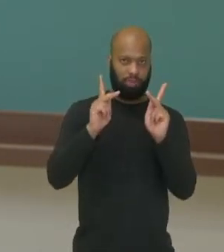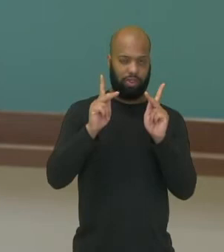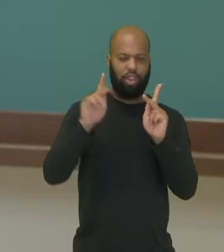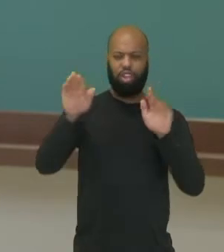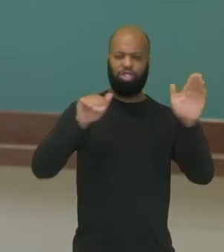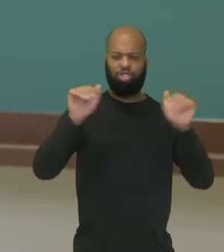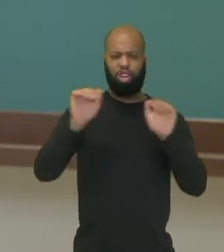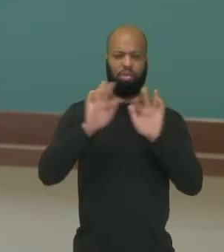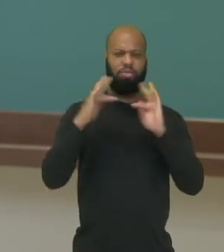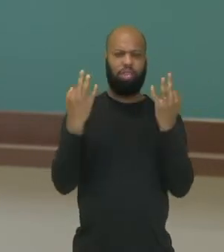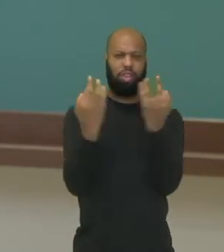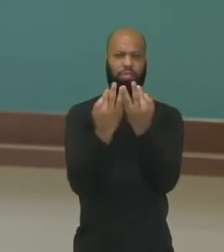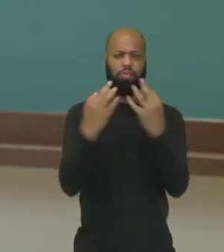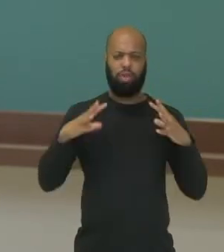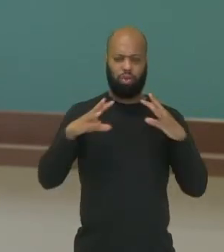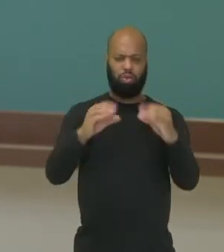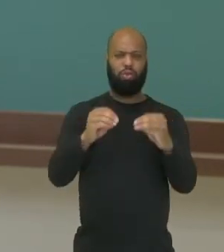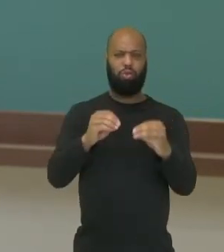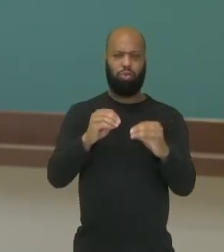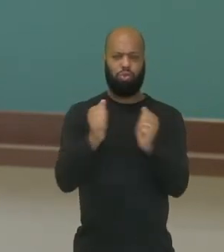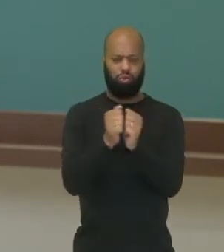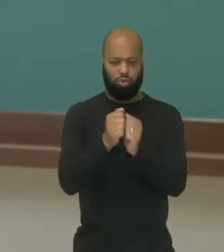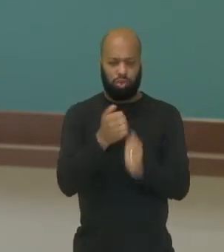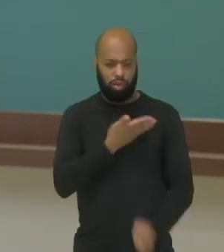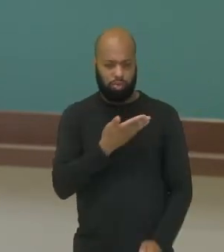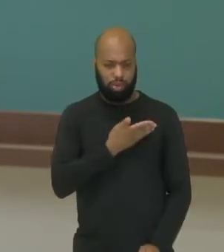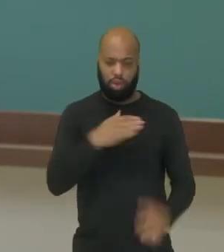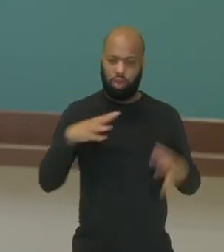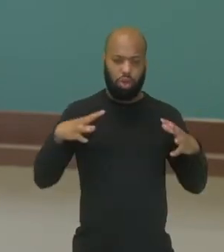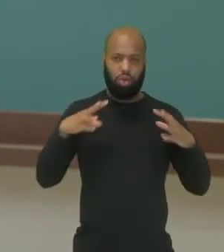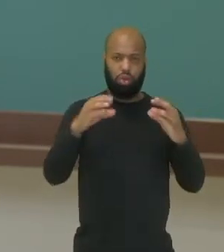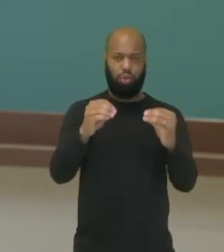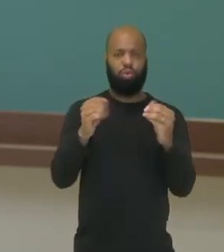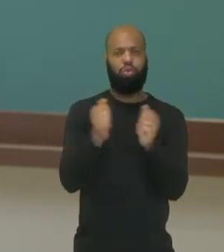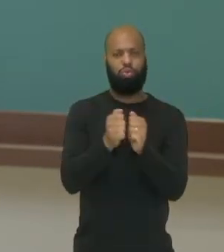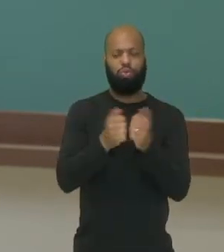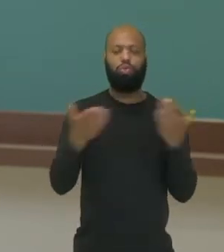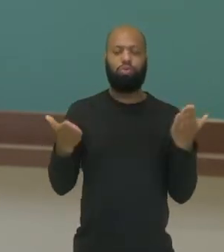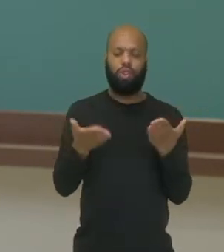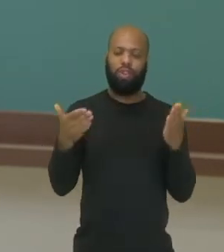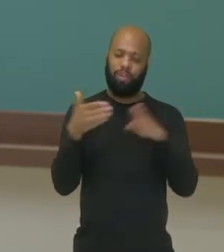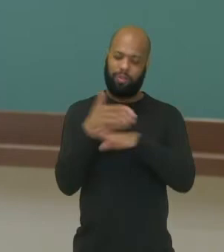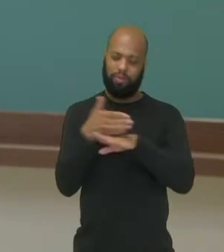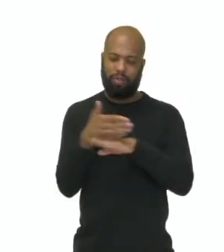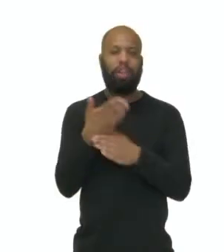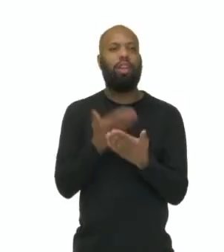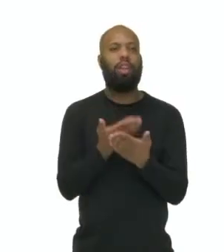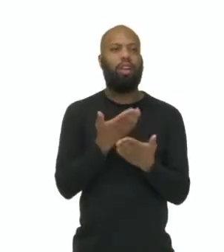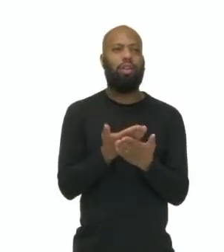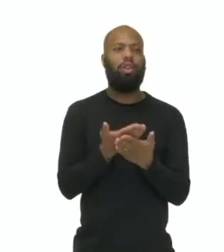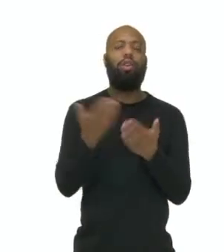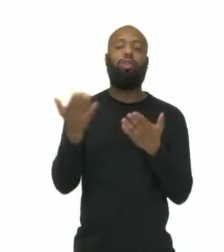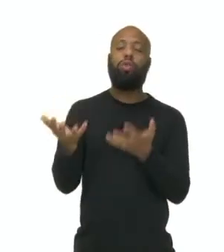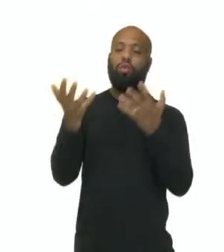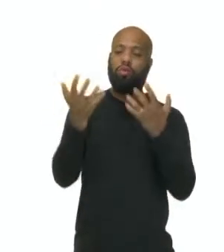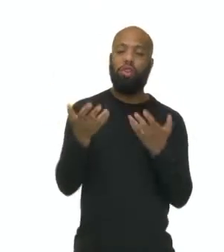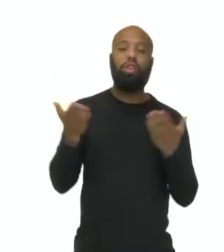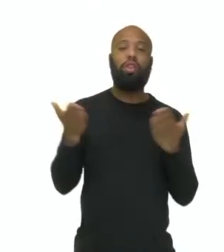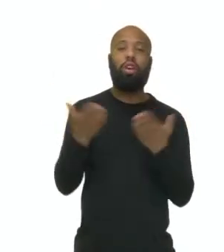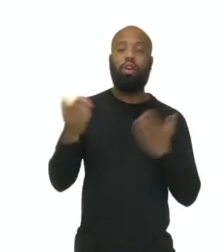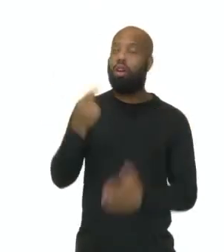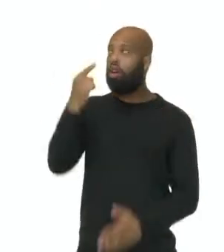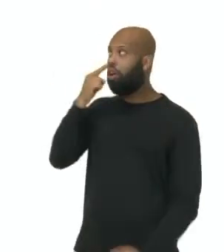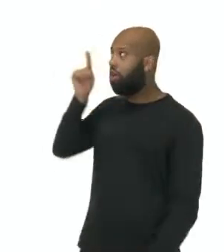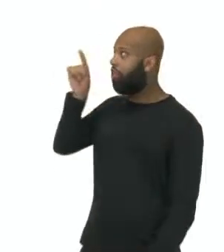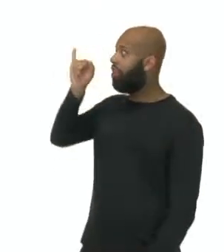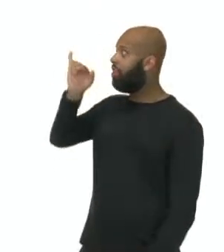a família, tá com um coleguinha aí? Bora lá todo mundo participar, então. Quero convidar você para observar